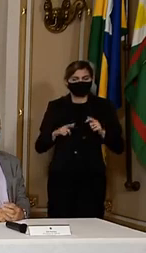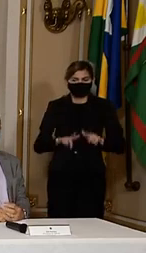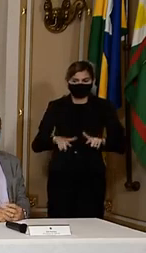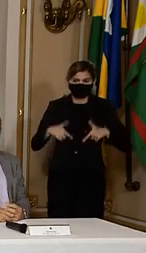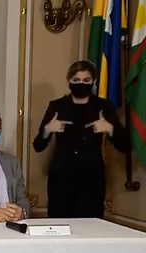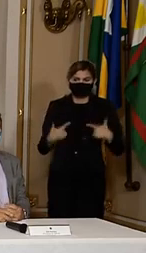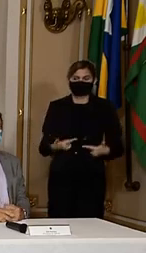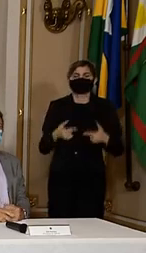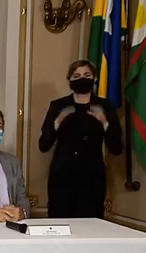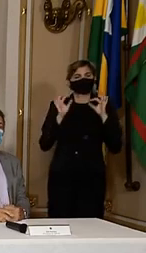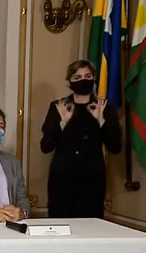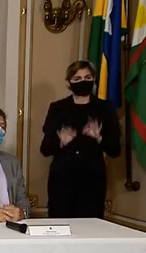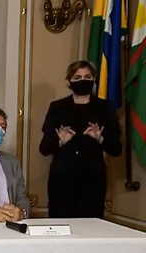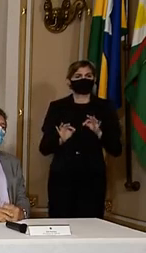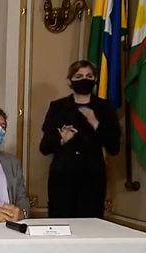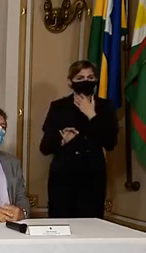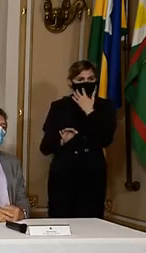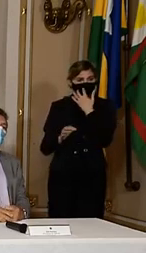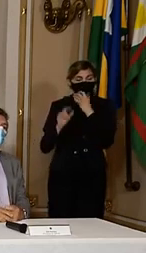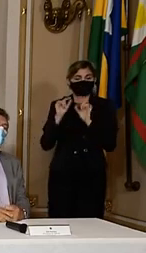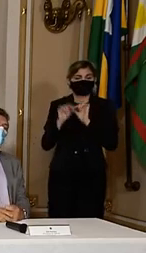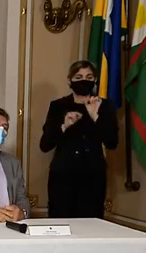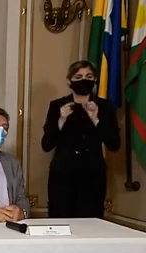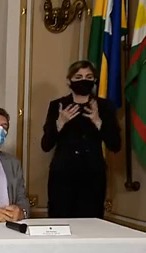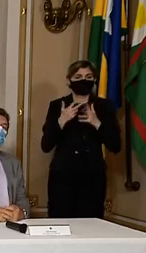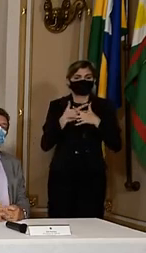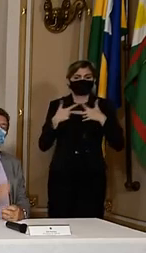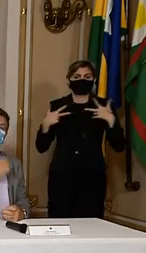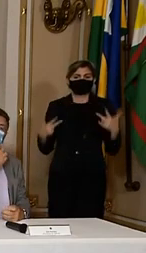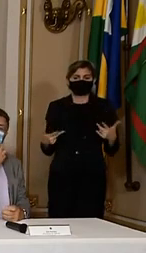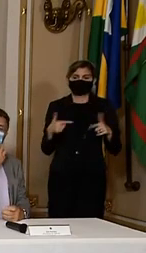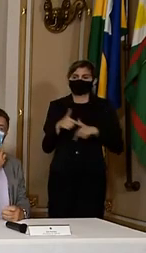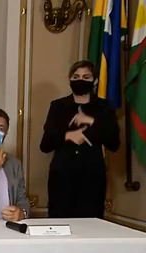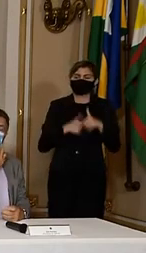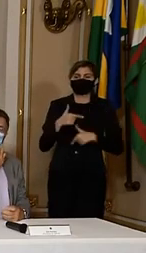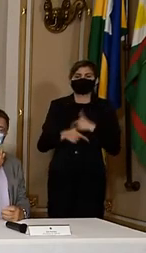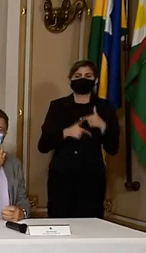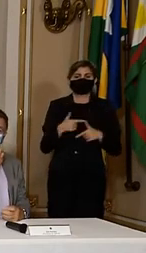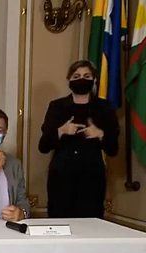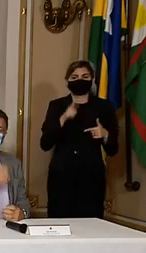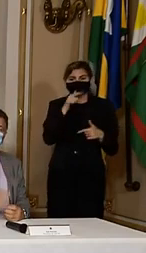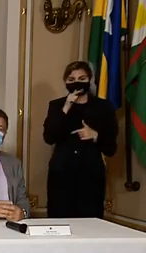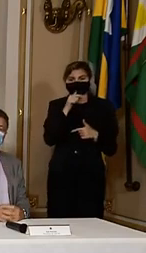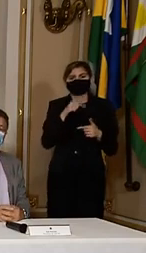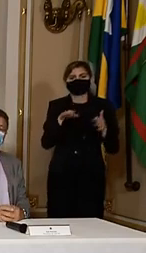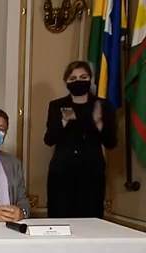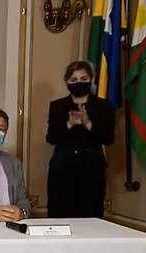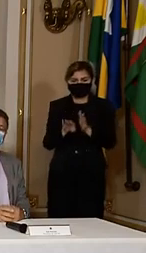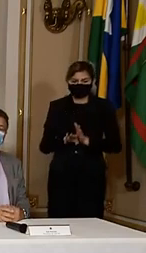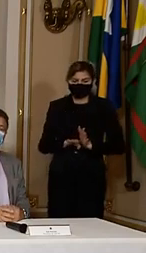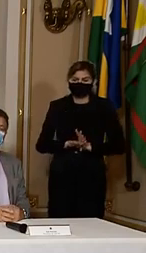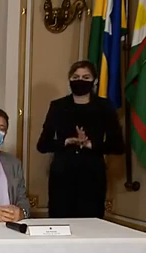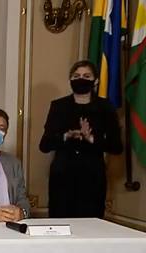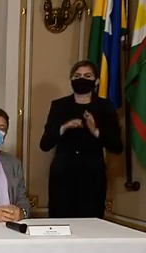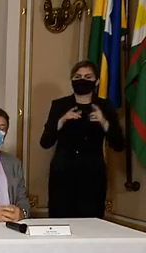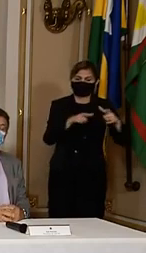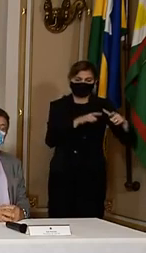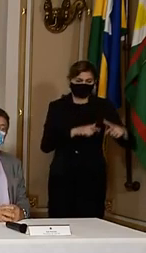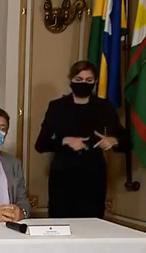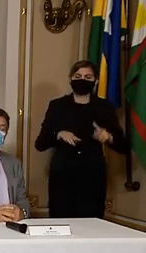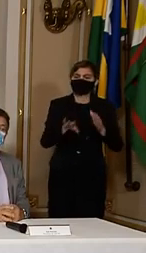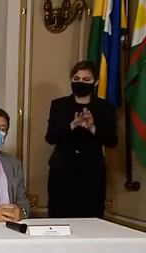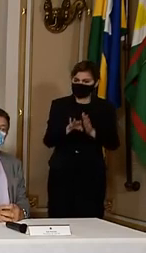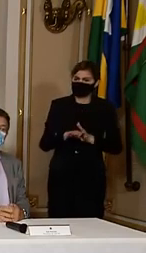para que essas ações têm certo porque a gente quer qualidade do serviço aquele jeito que é a água chegando nas comunidades rurais